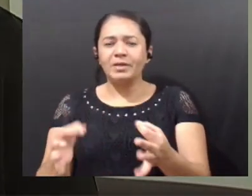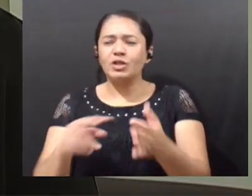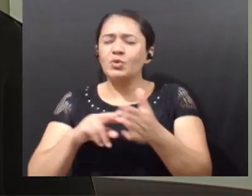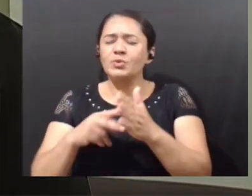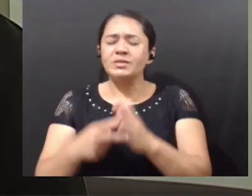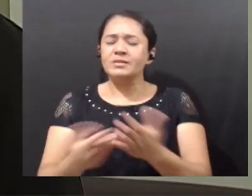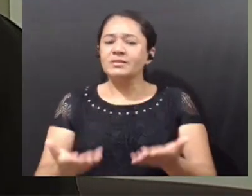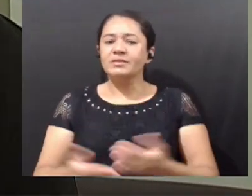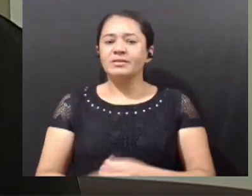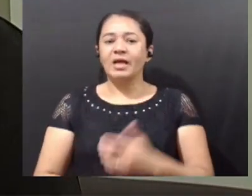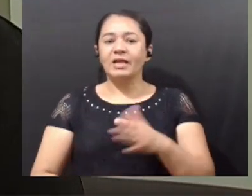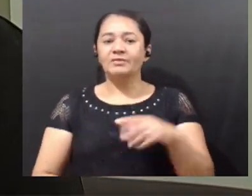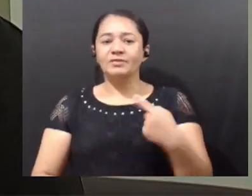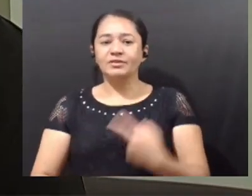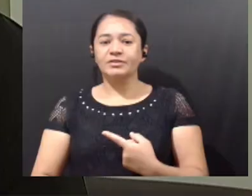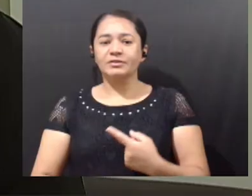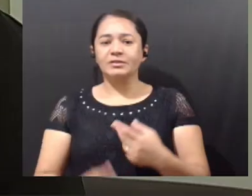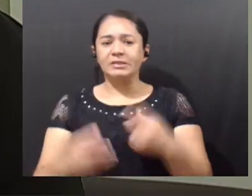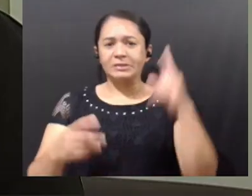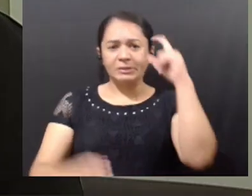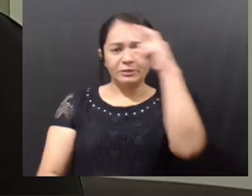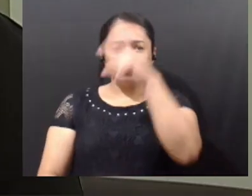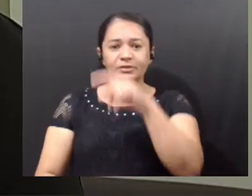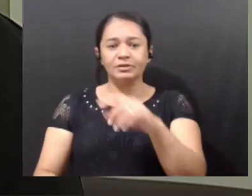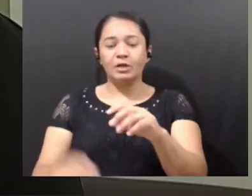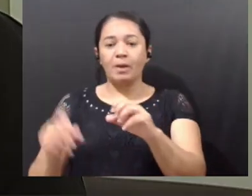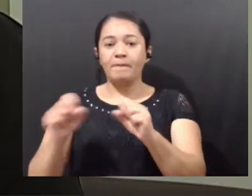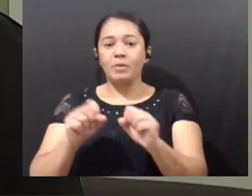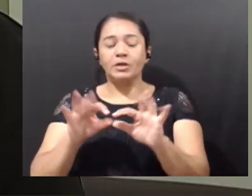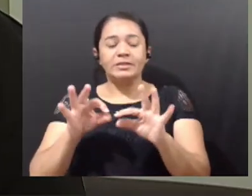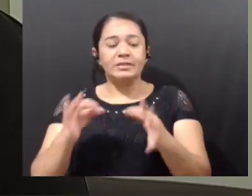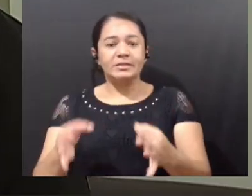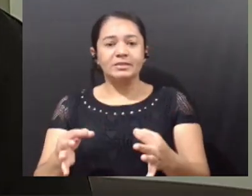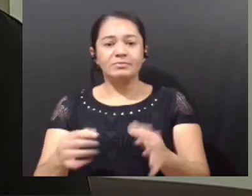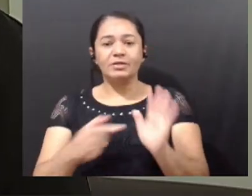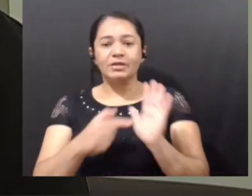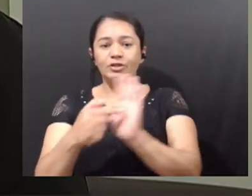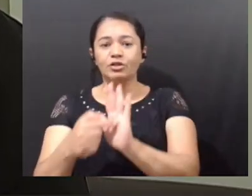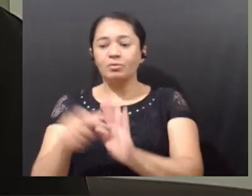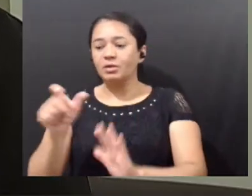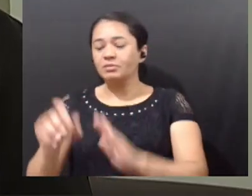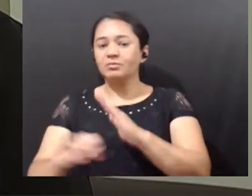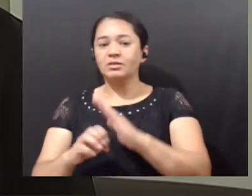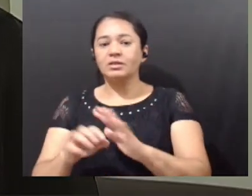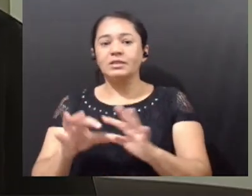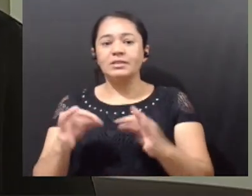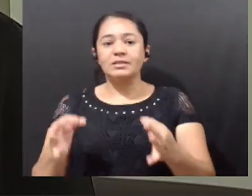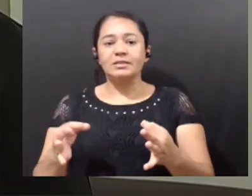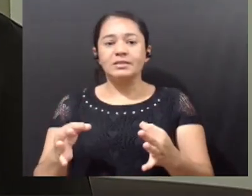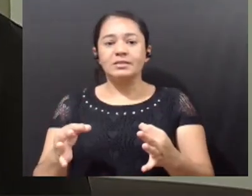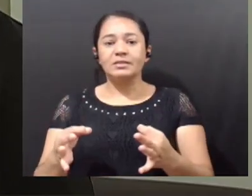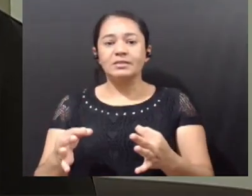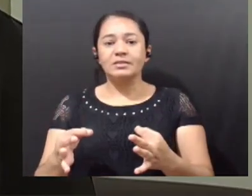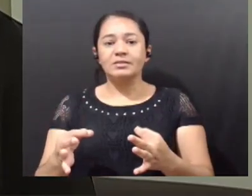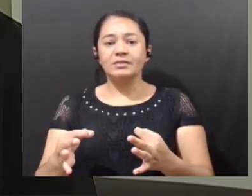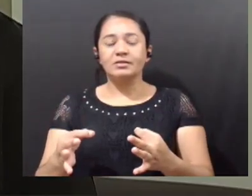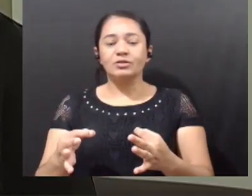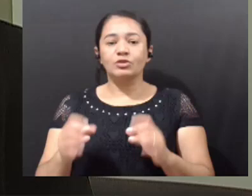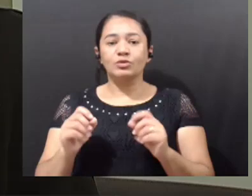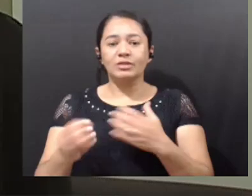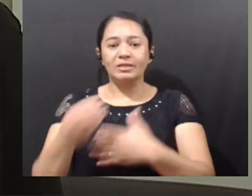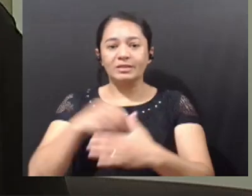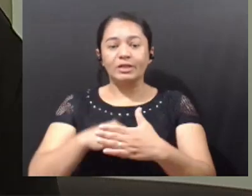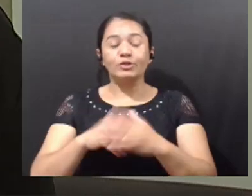deixa complexo o que poderia ser simples. E eu mostro para os empresários que nada é mais simples dentro de um negócio do que